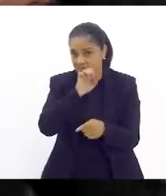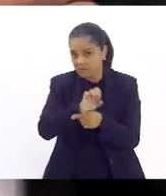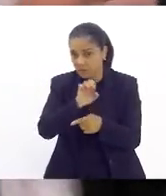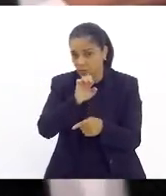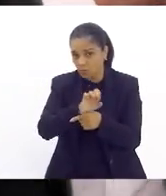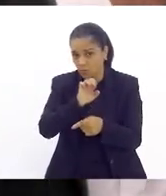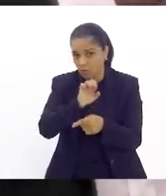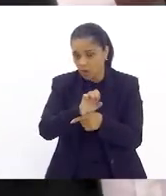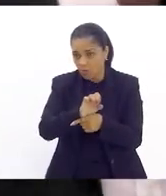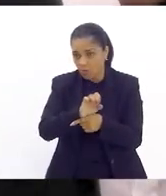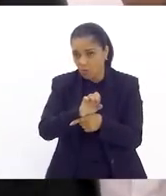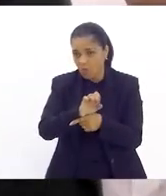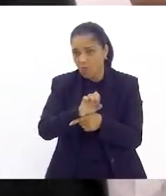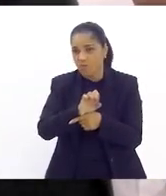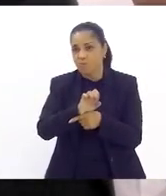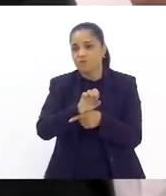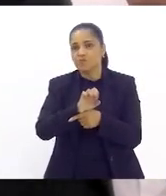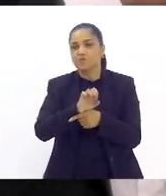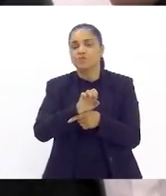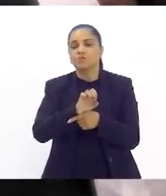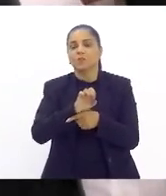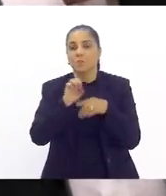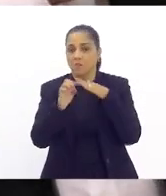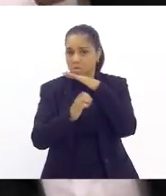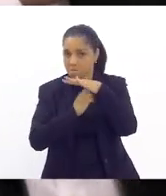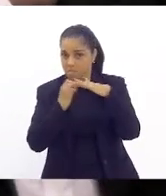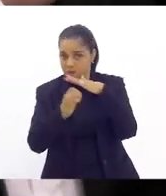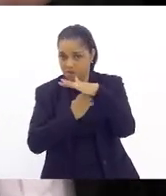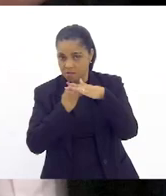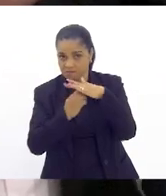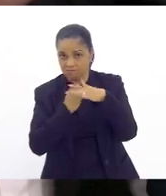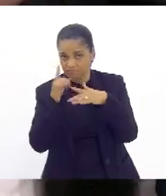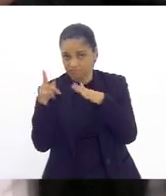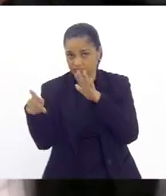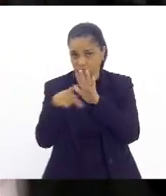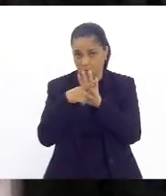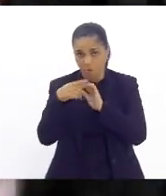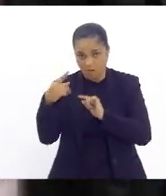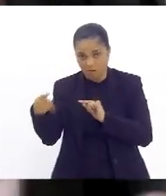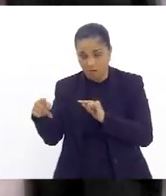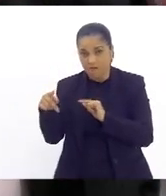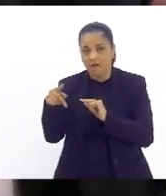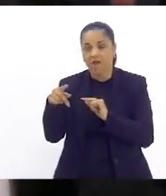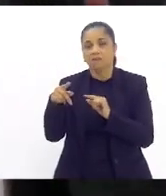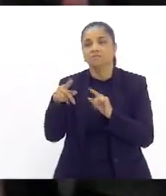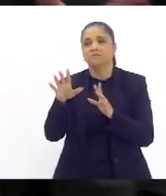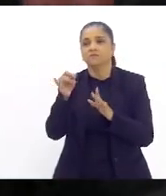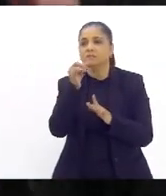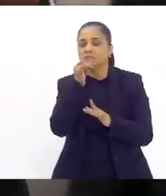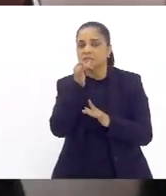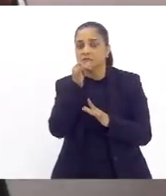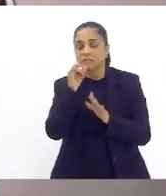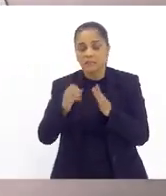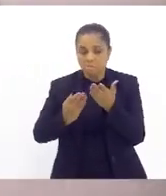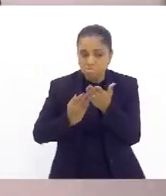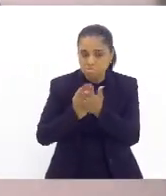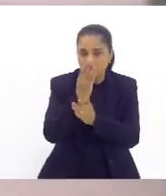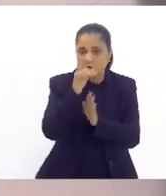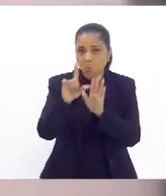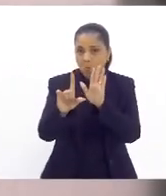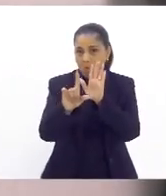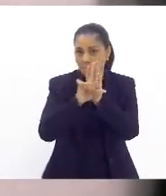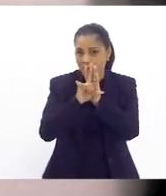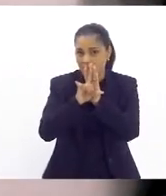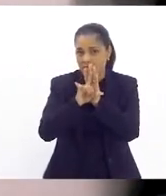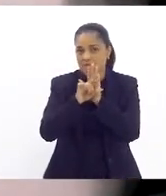supor que essa mesa aqui dos Senhores seja a linha de distribuição eles aprovaram uma lei lá que